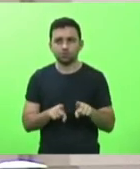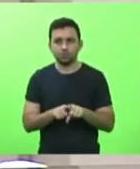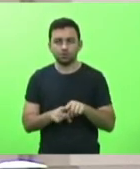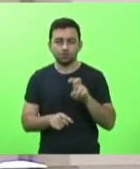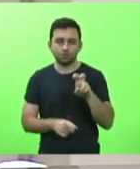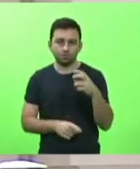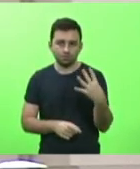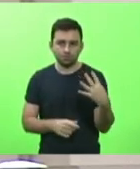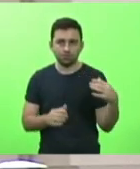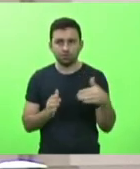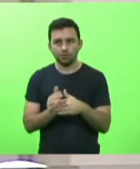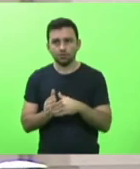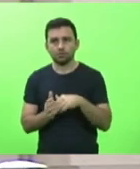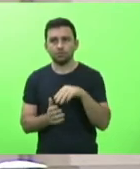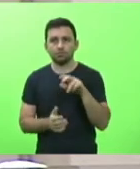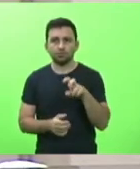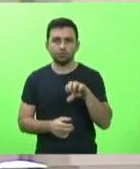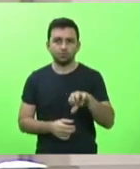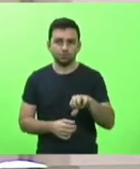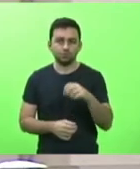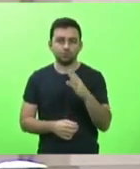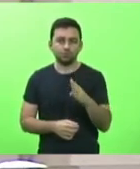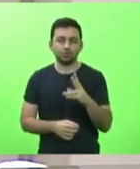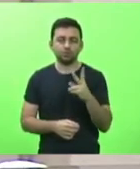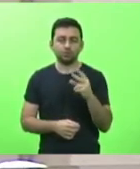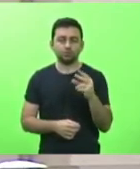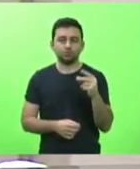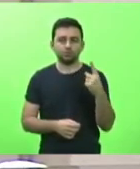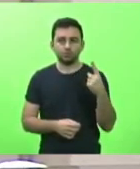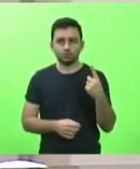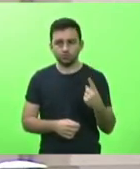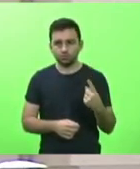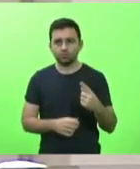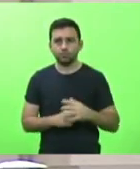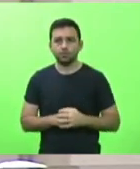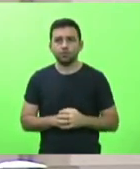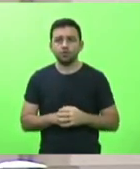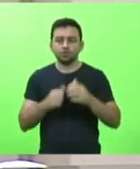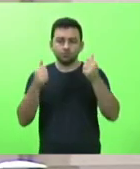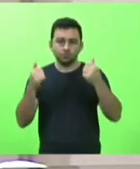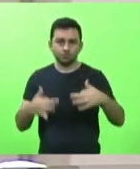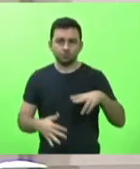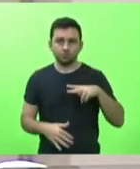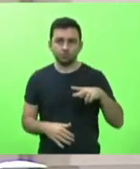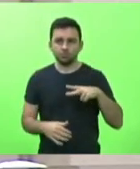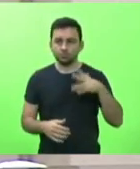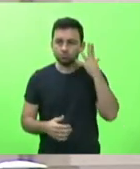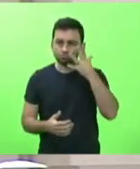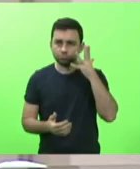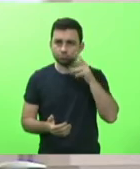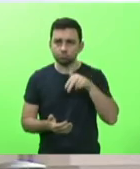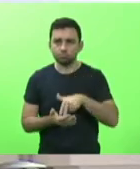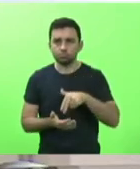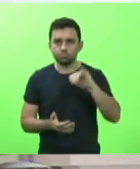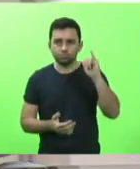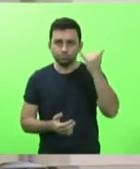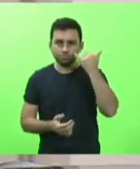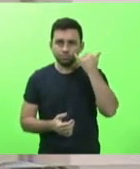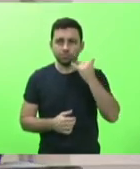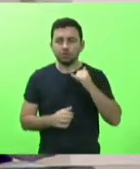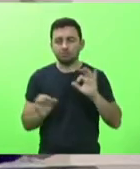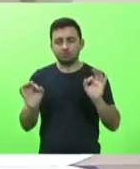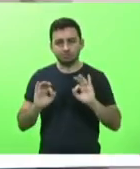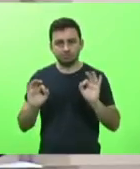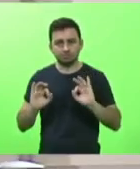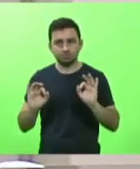.359, barra 2021. Explicações pessoais. Fez uso da palavra o senhor deputado Gessé Lopes. Nada